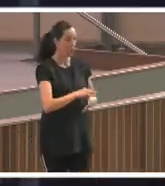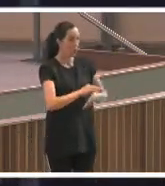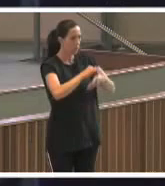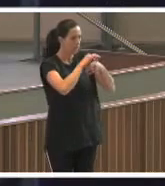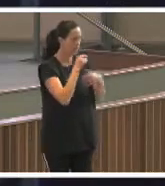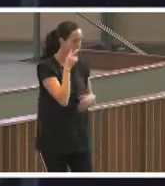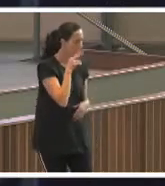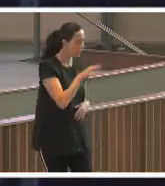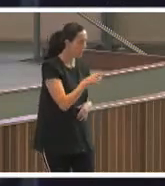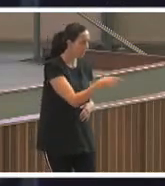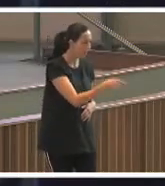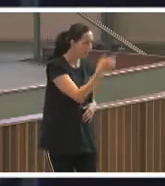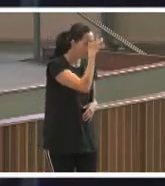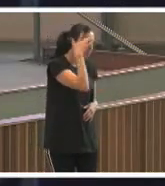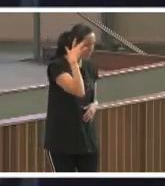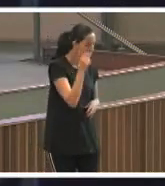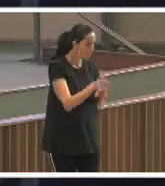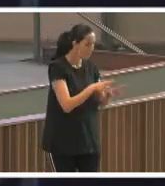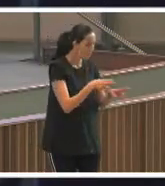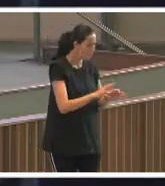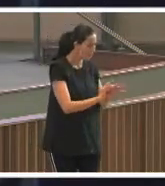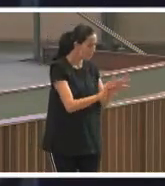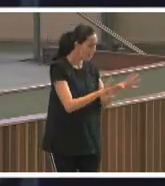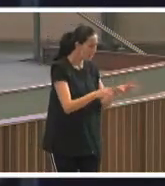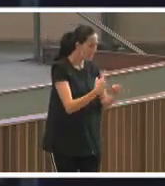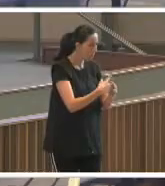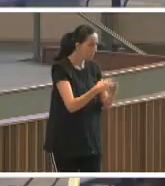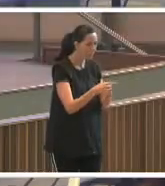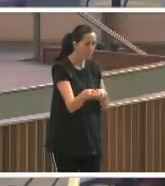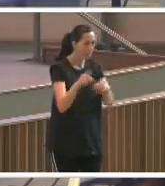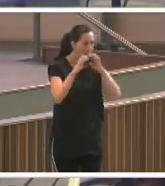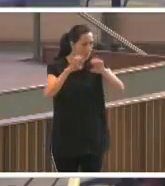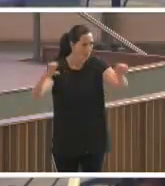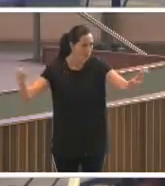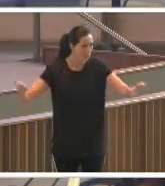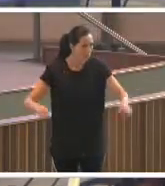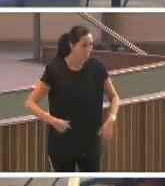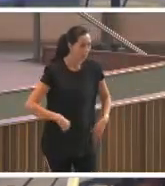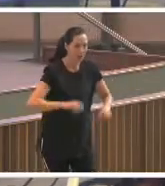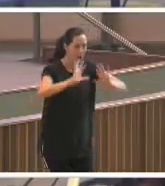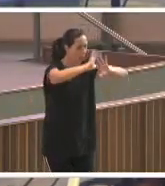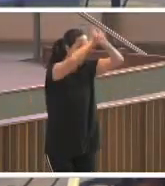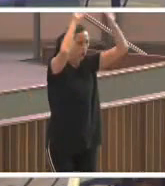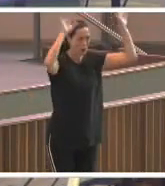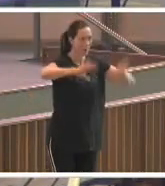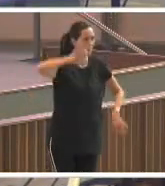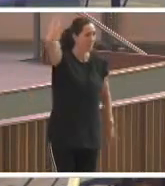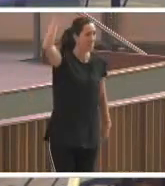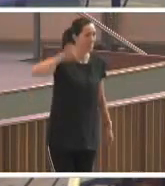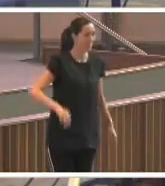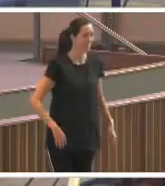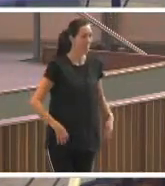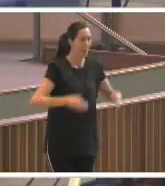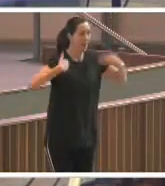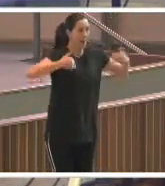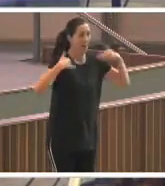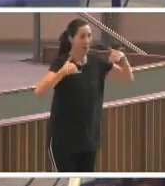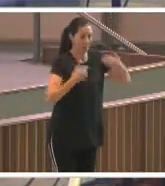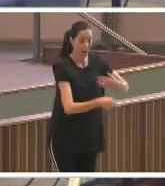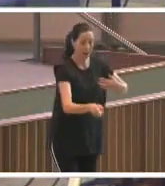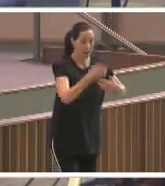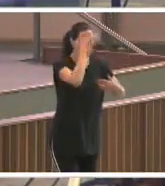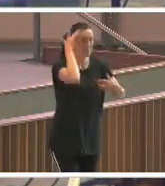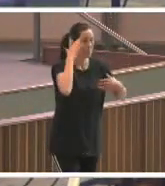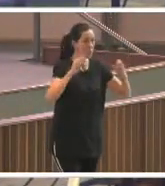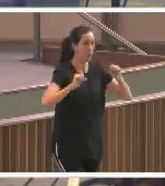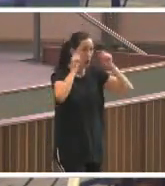e que está indo além da gente. Eu me lembro quando a gente começou aqui os projetos, né, com os